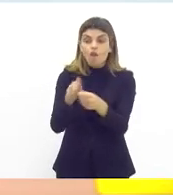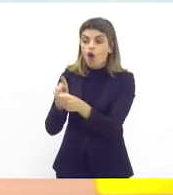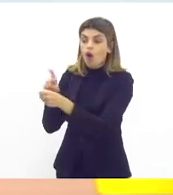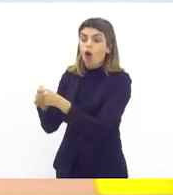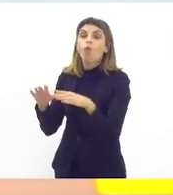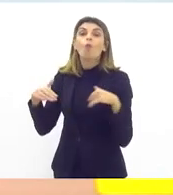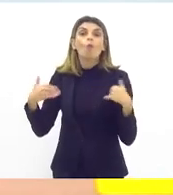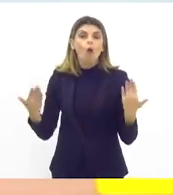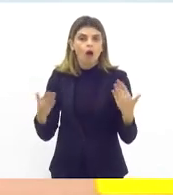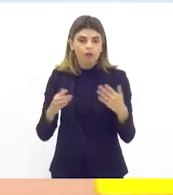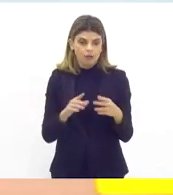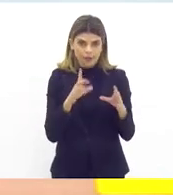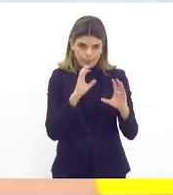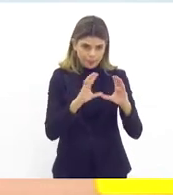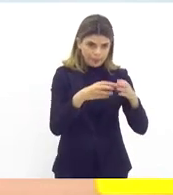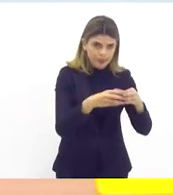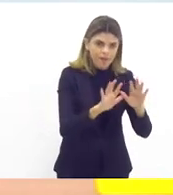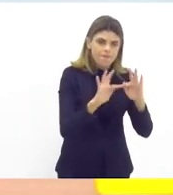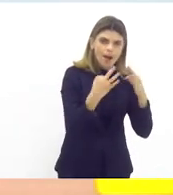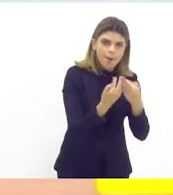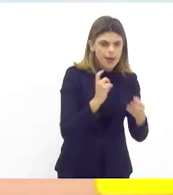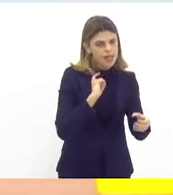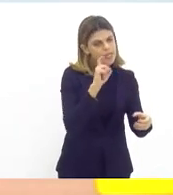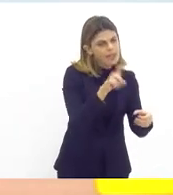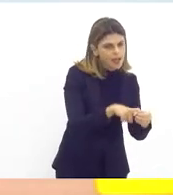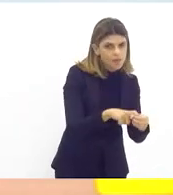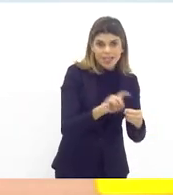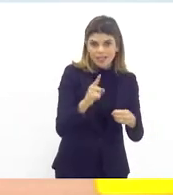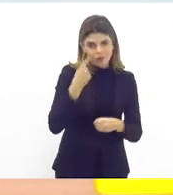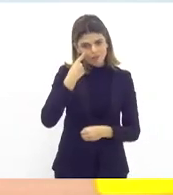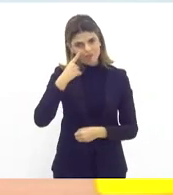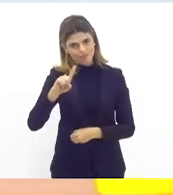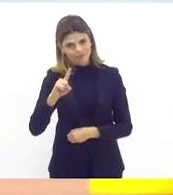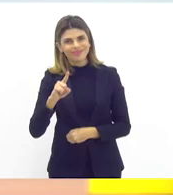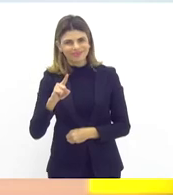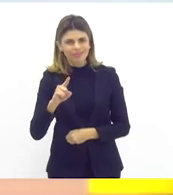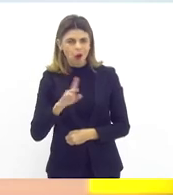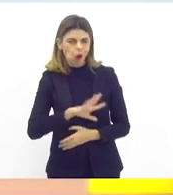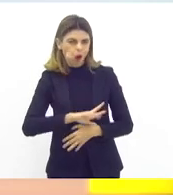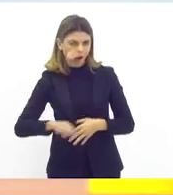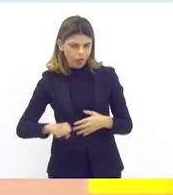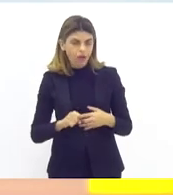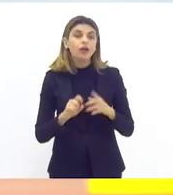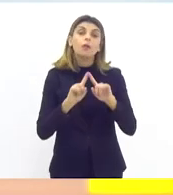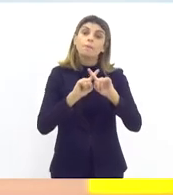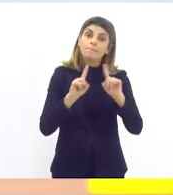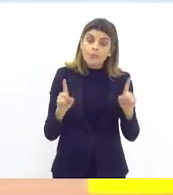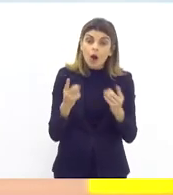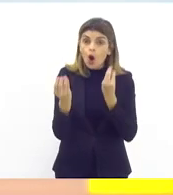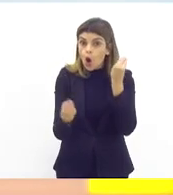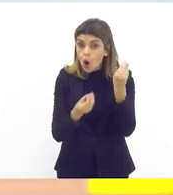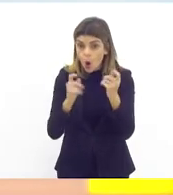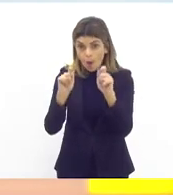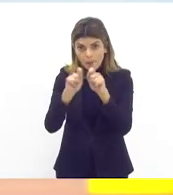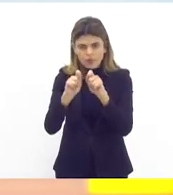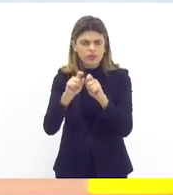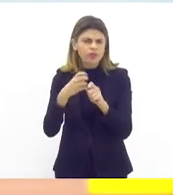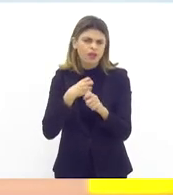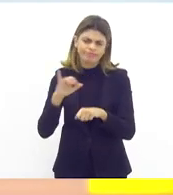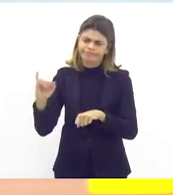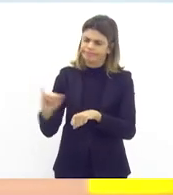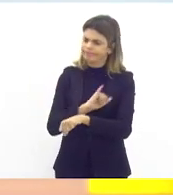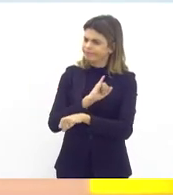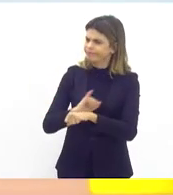que ter um limite por família de quanto você vai devolver, senão dá fraude. Então, tem que discutir essas duas questões. A forma de fazer, tem muitas formas.